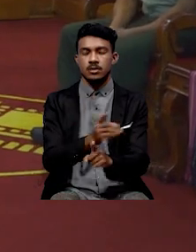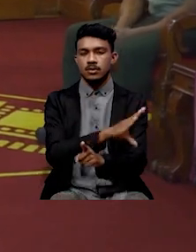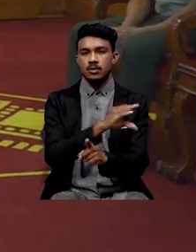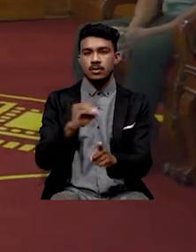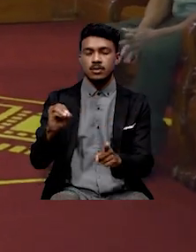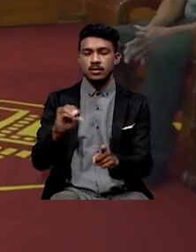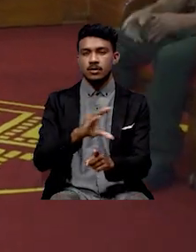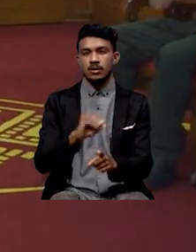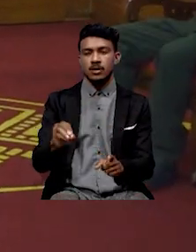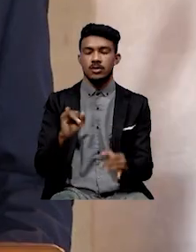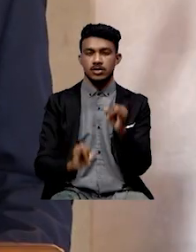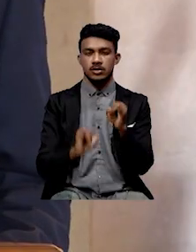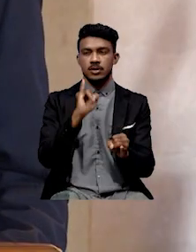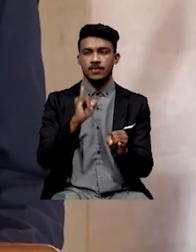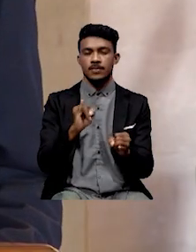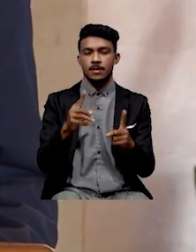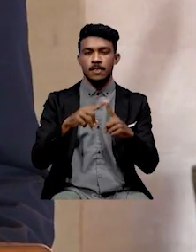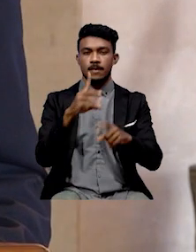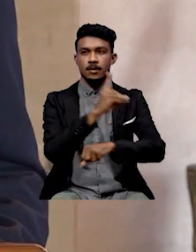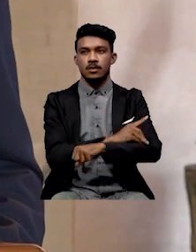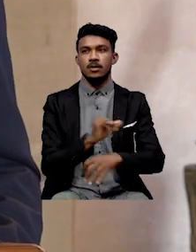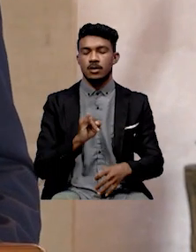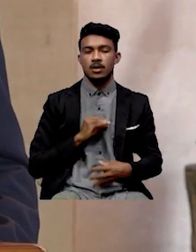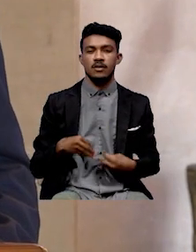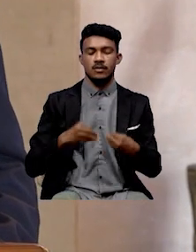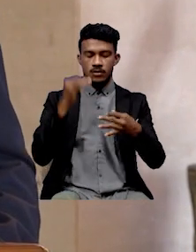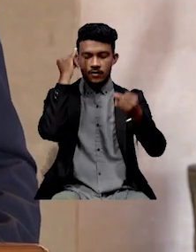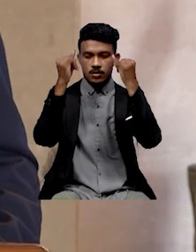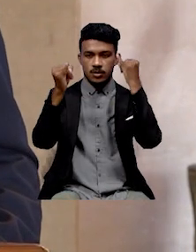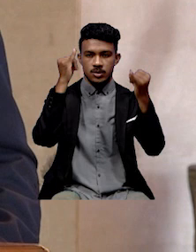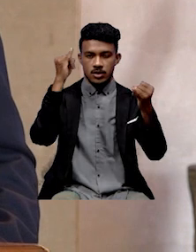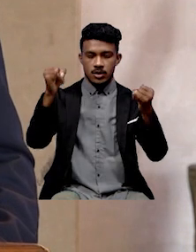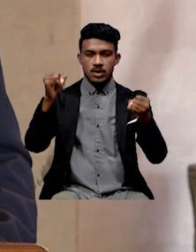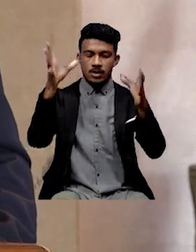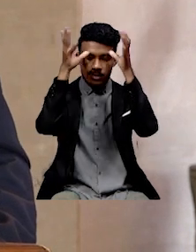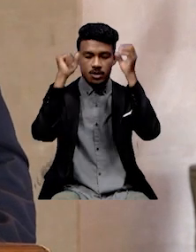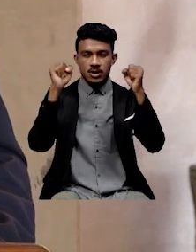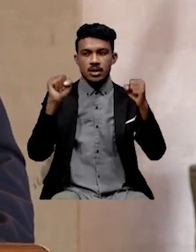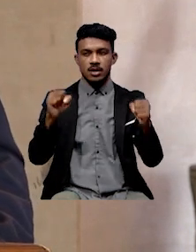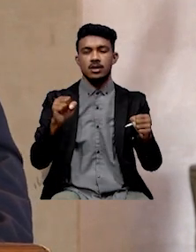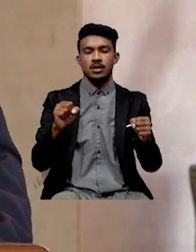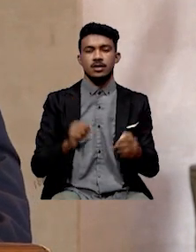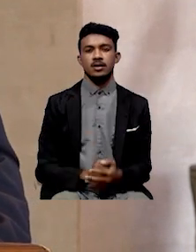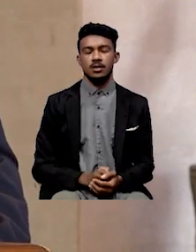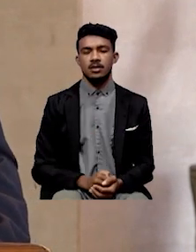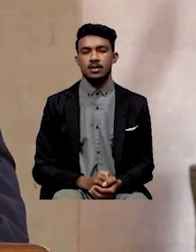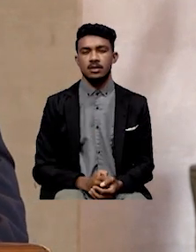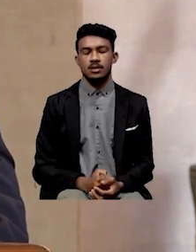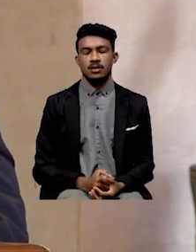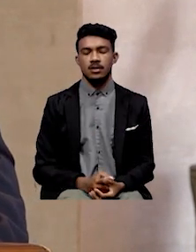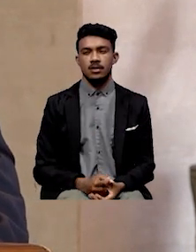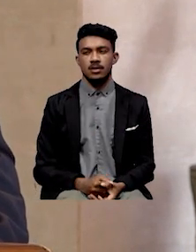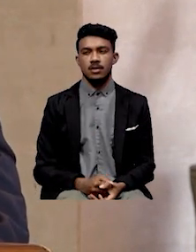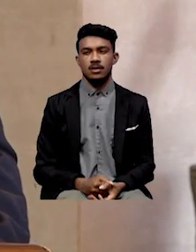regime jurídico. O informa ba sua excelência, senhor Presidente da República, kata iha